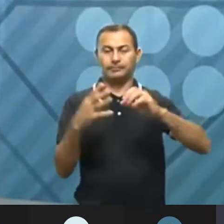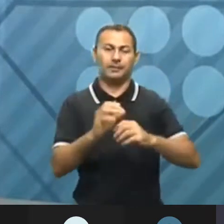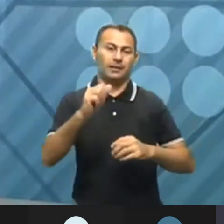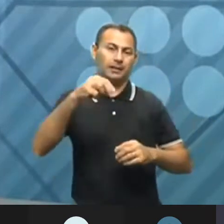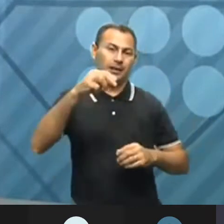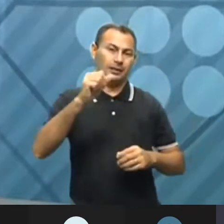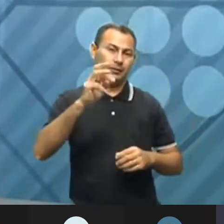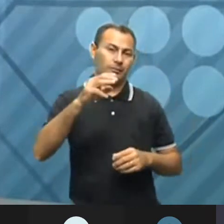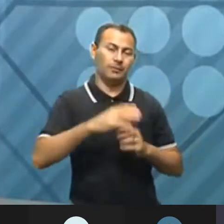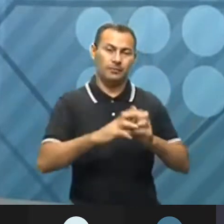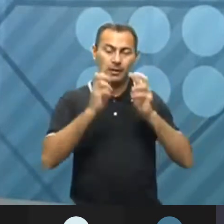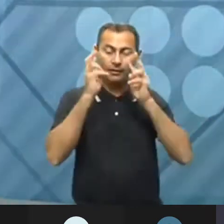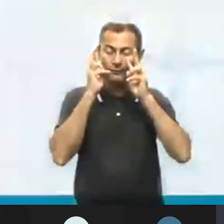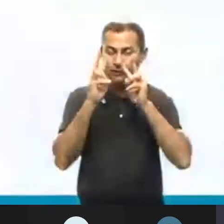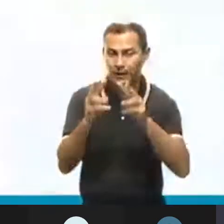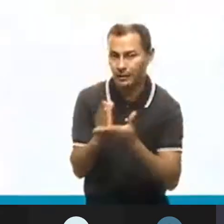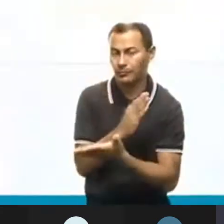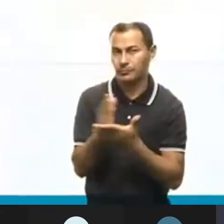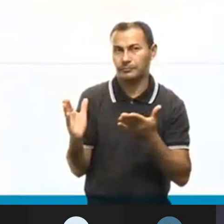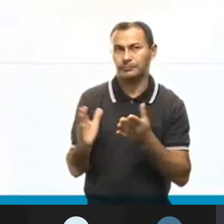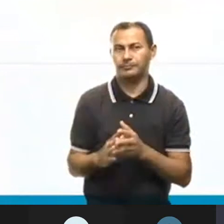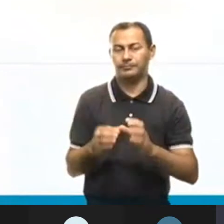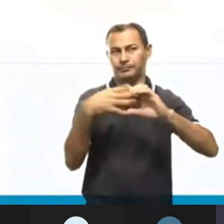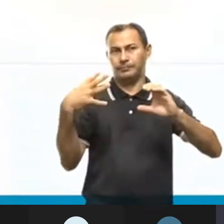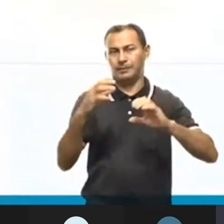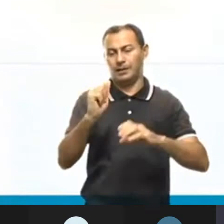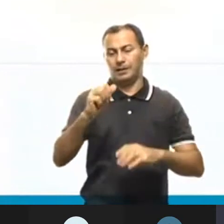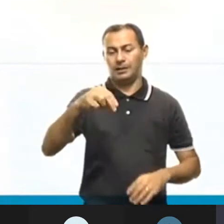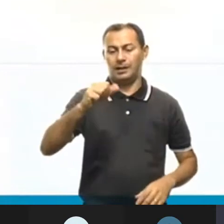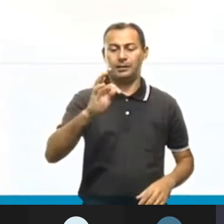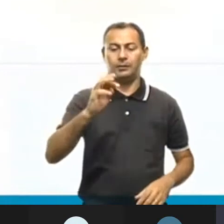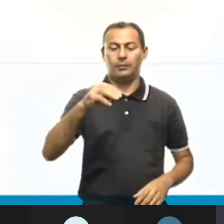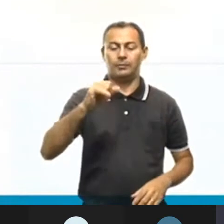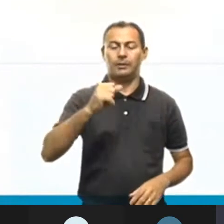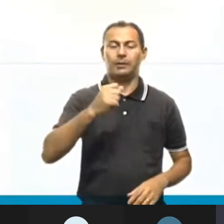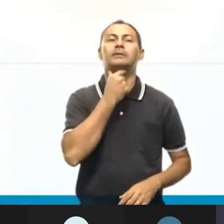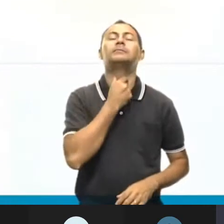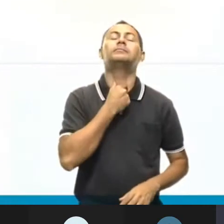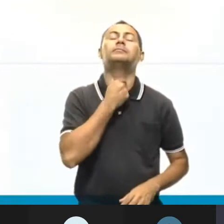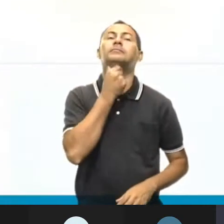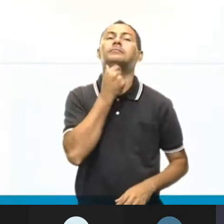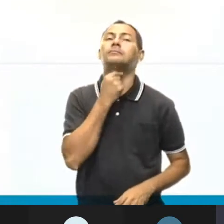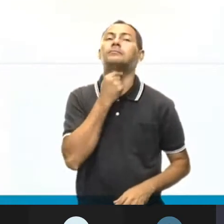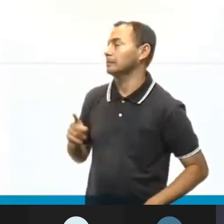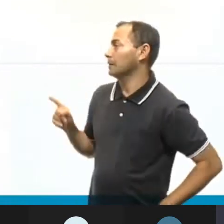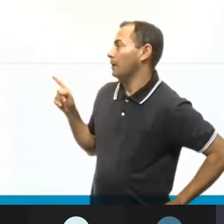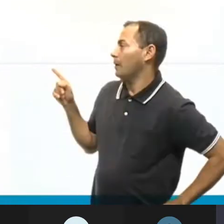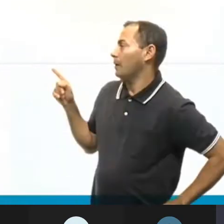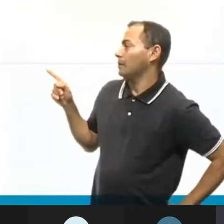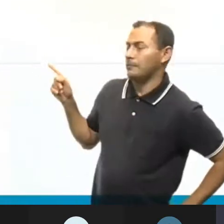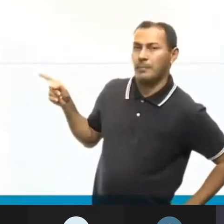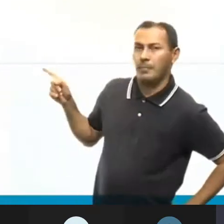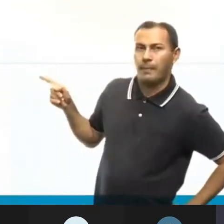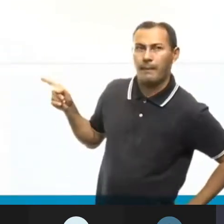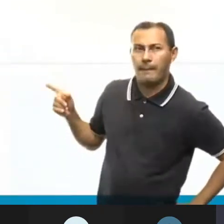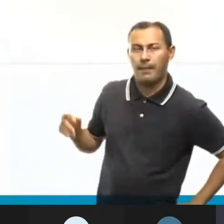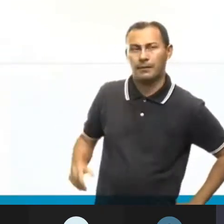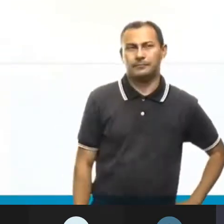características anatômicas. Então, vamos revisar algumas características anatômicas da traqueia. Então, aqui nós temos,